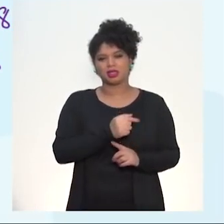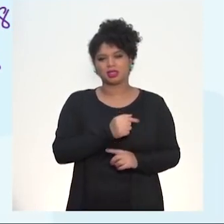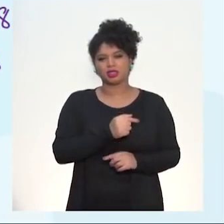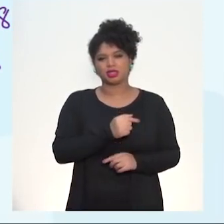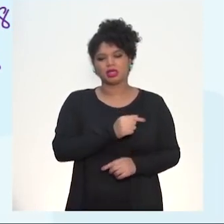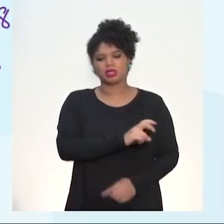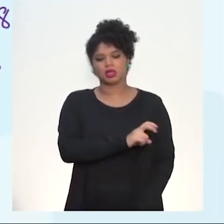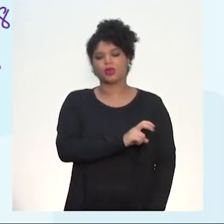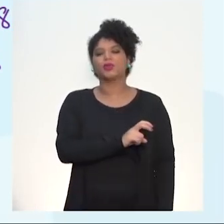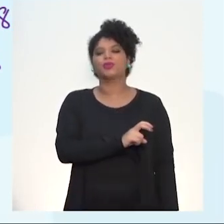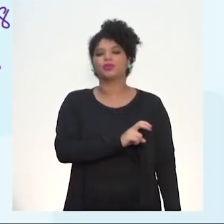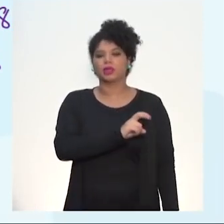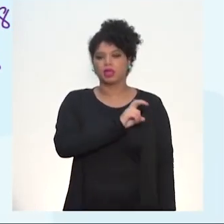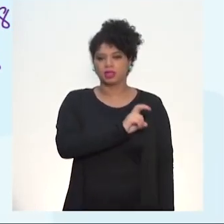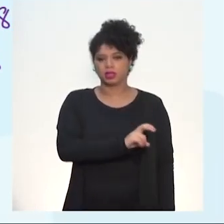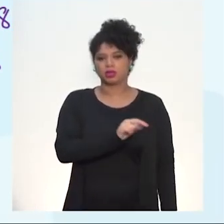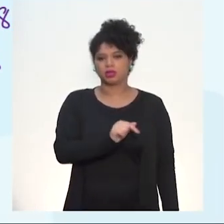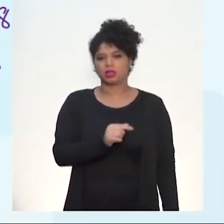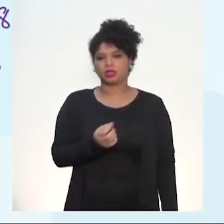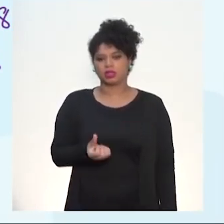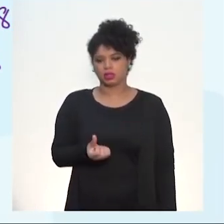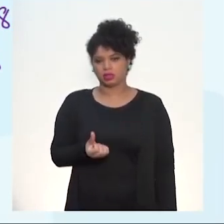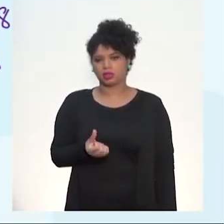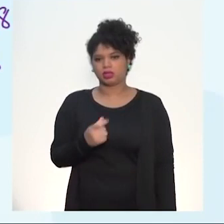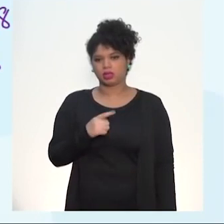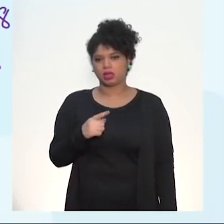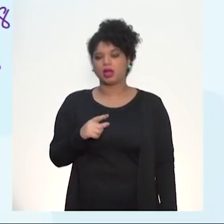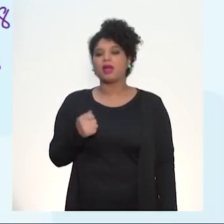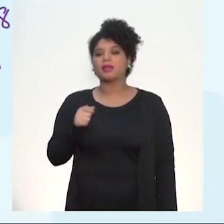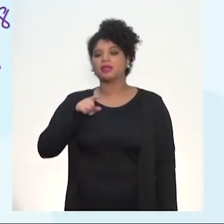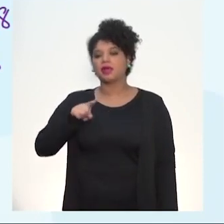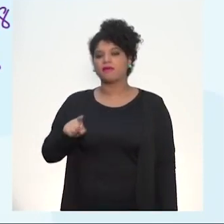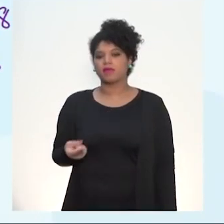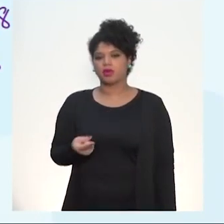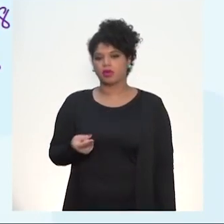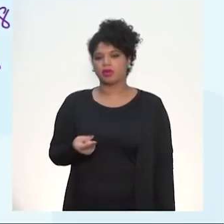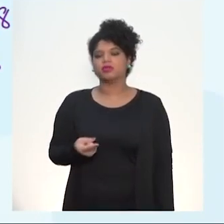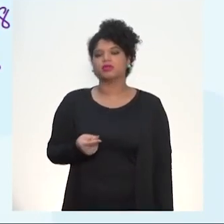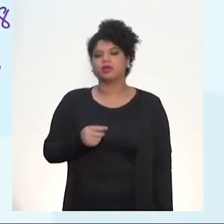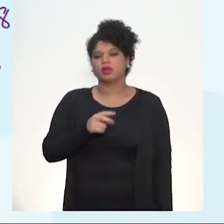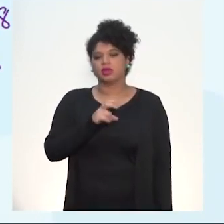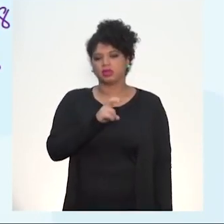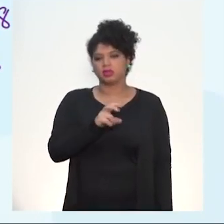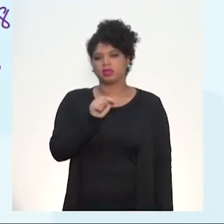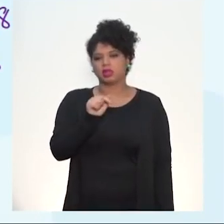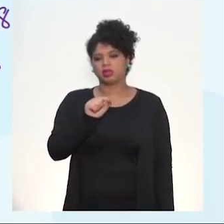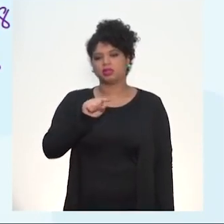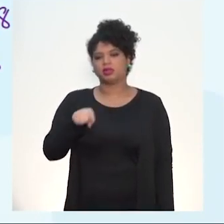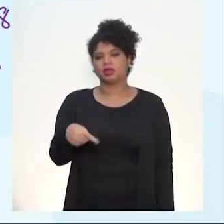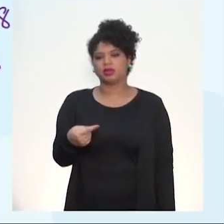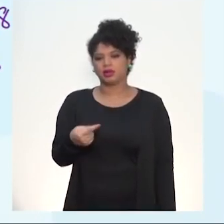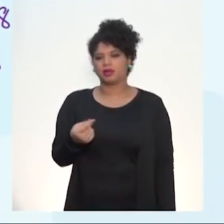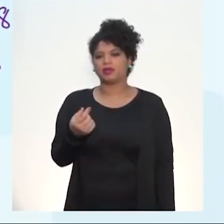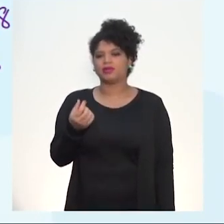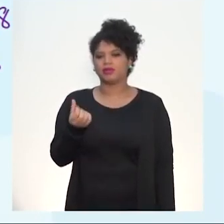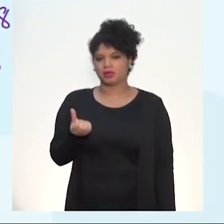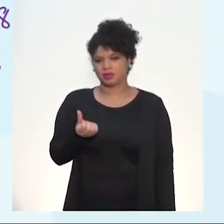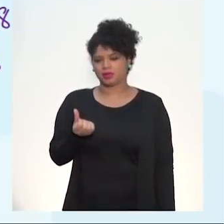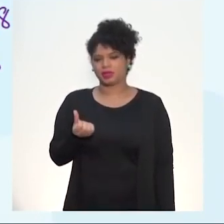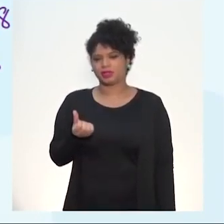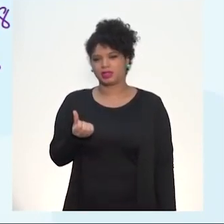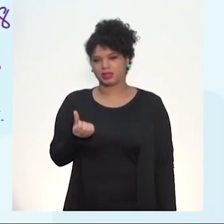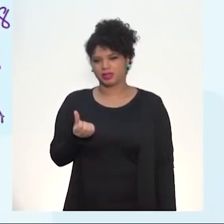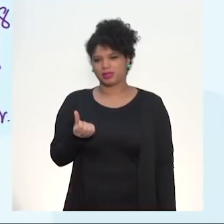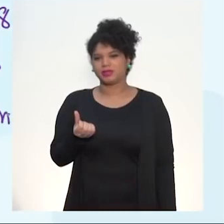3, 5. Como a gente tem que ter uma casa decimal por causa do 1,8, vai dar 57